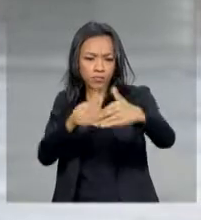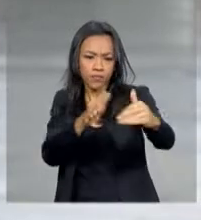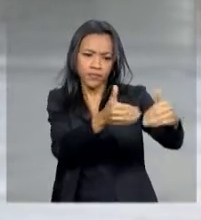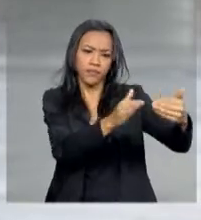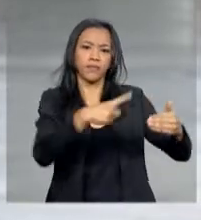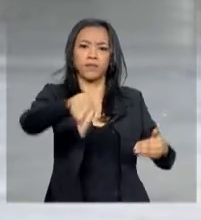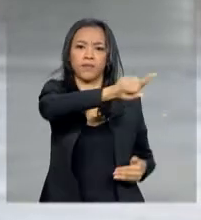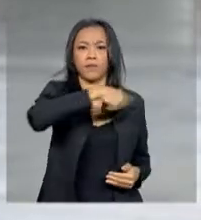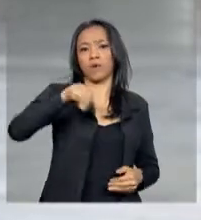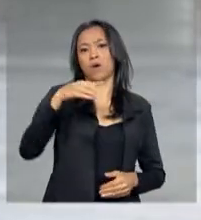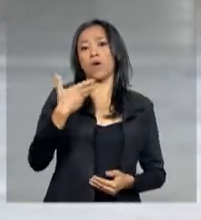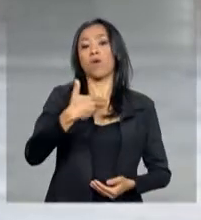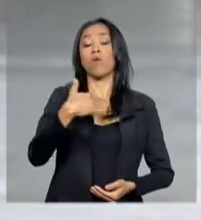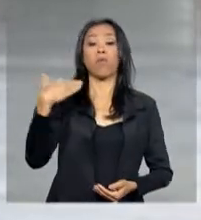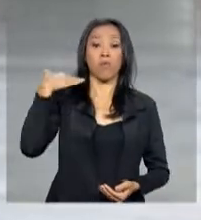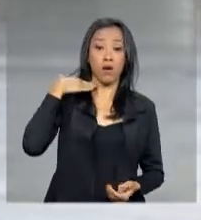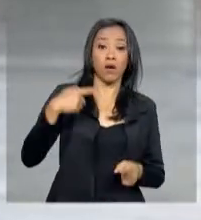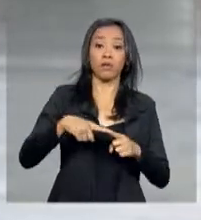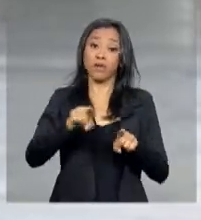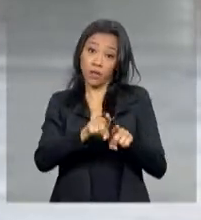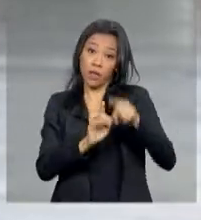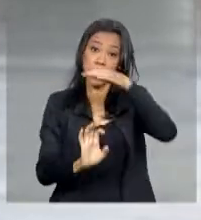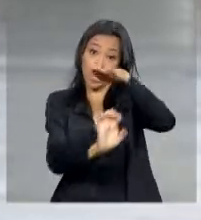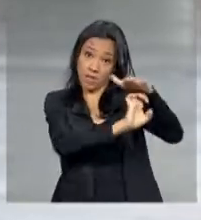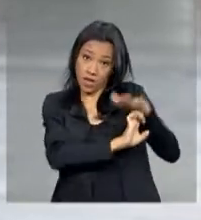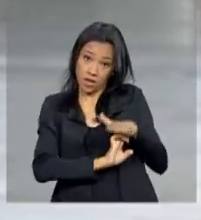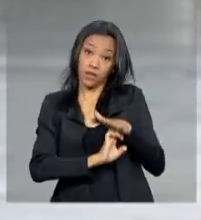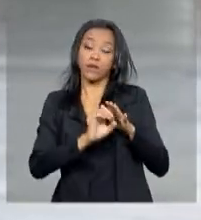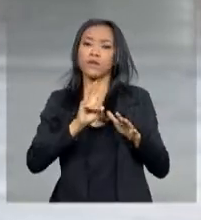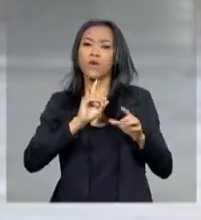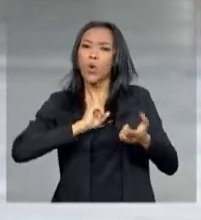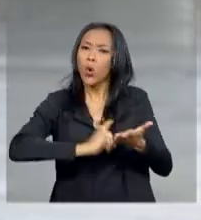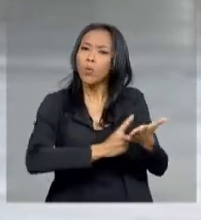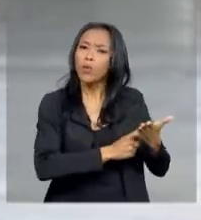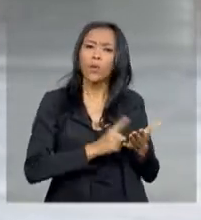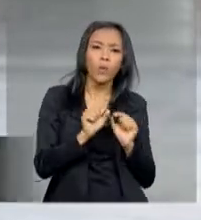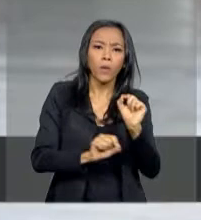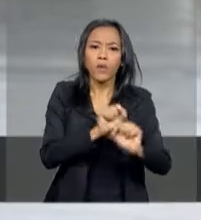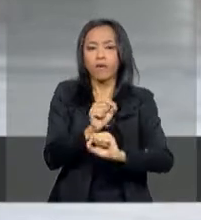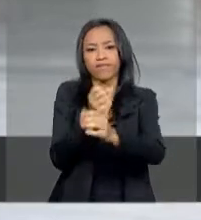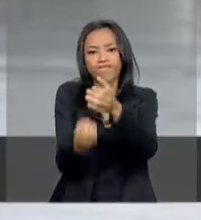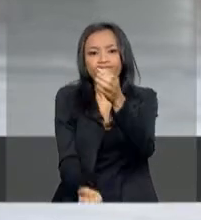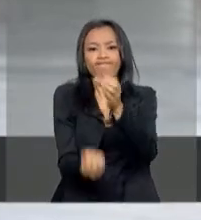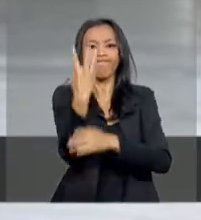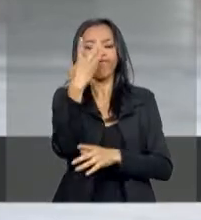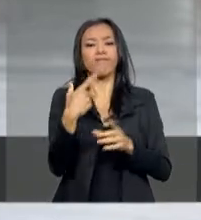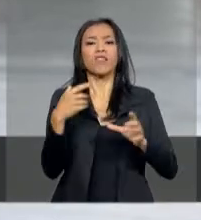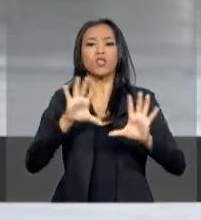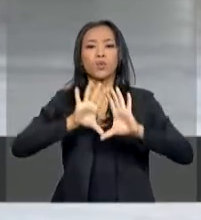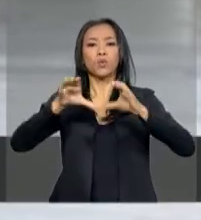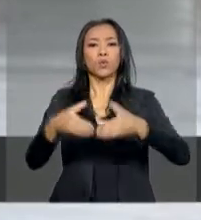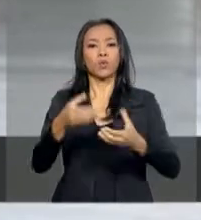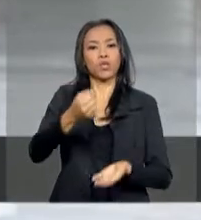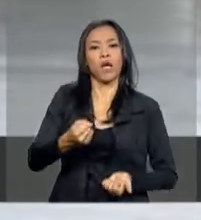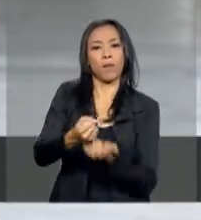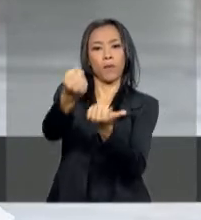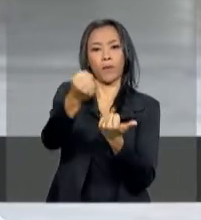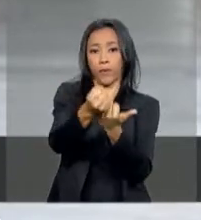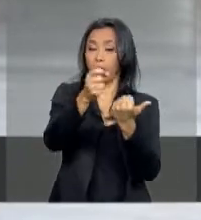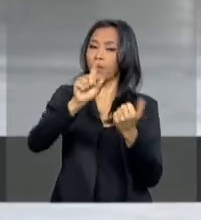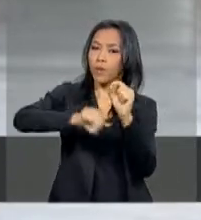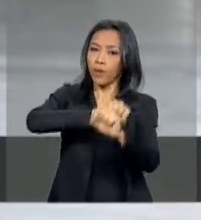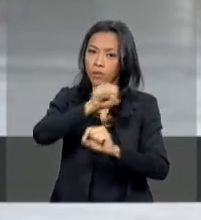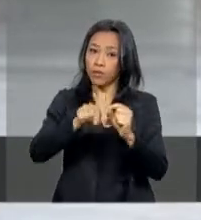e empresas públicas e privadas nesta segunda-feira, articulou a criação de uma rede de apoio econômico para viabilizar